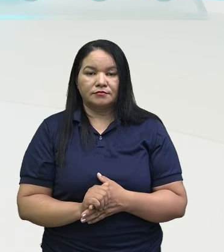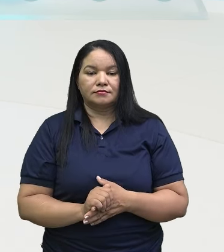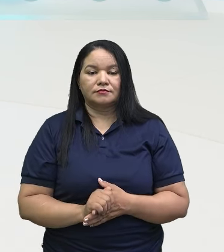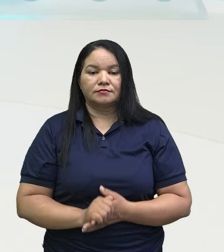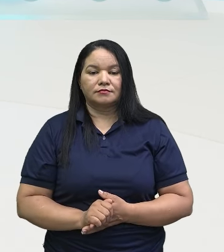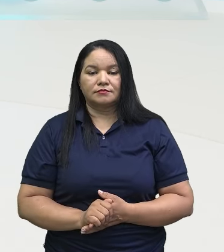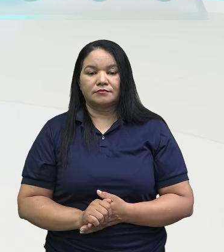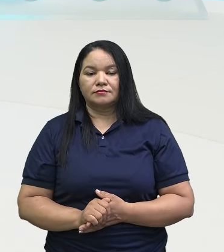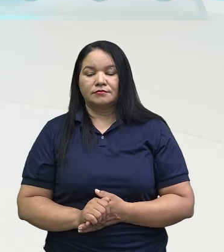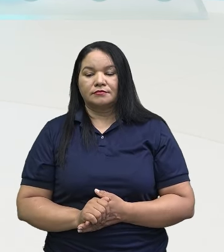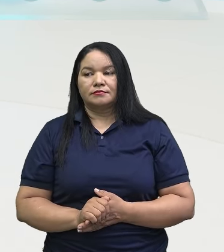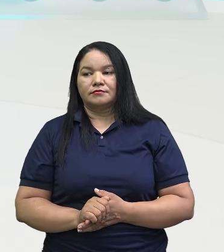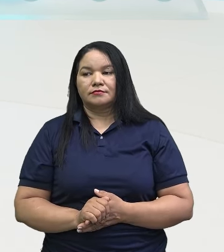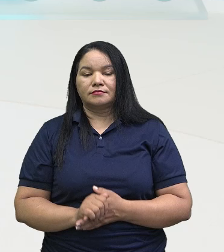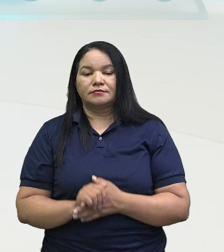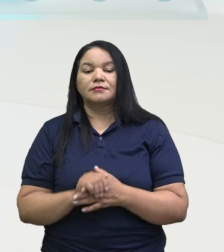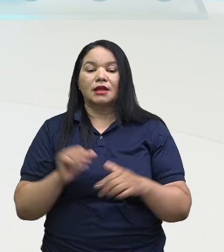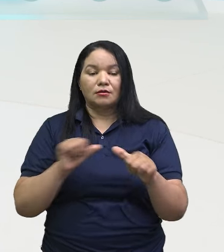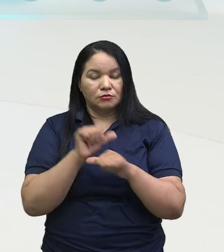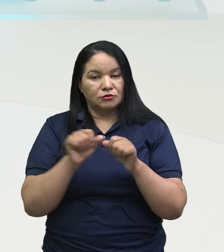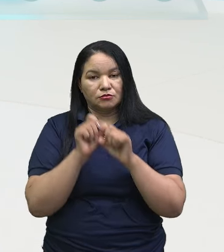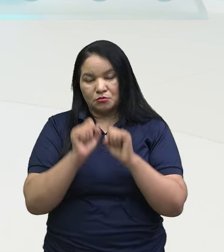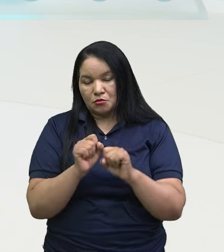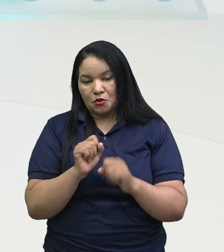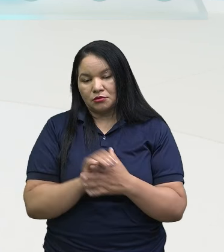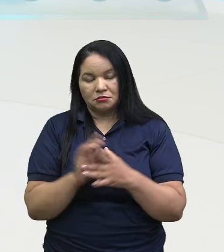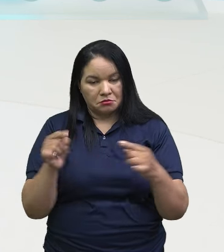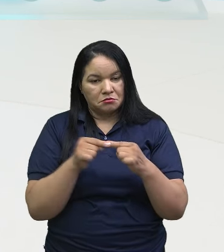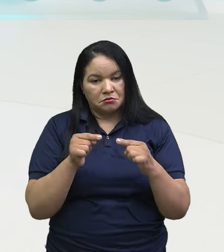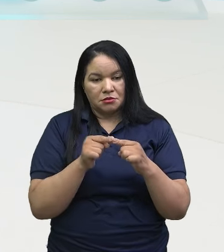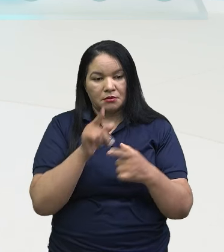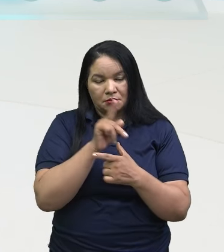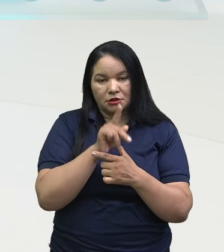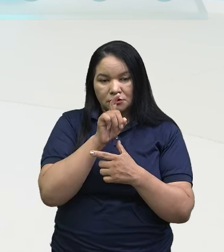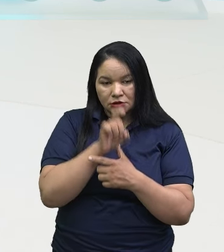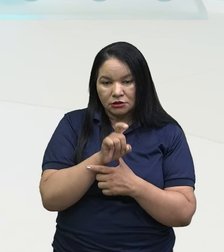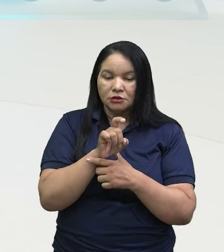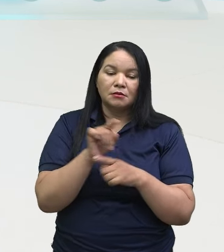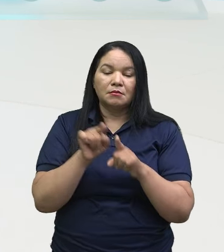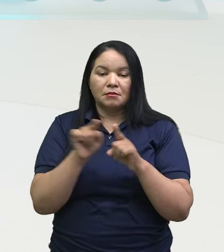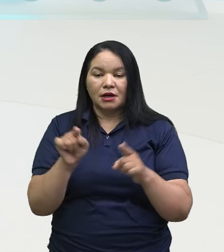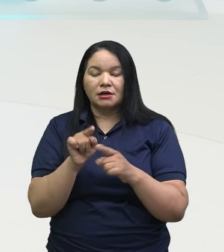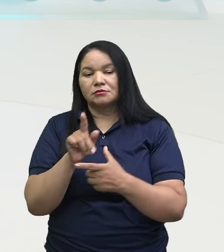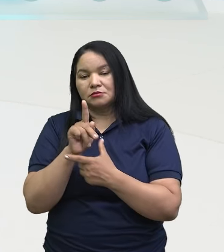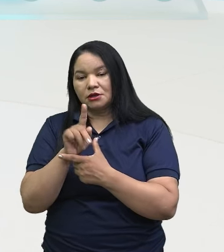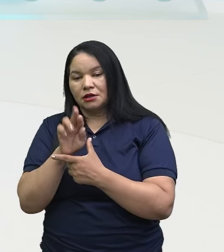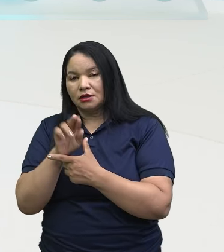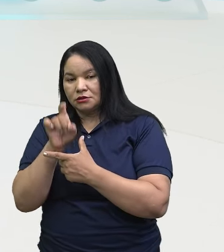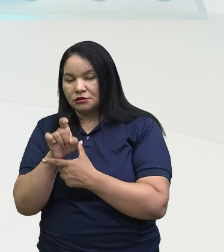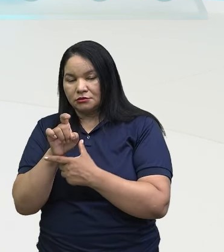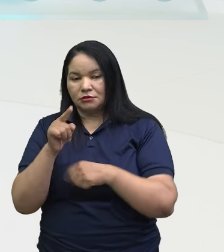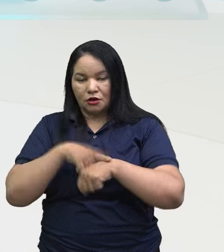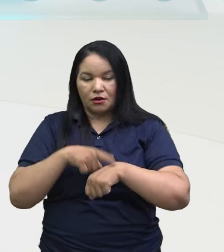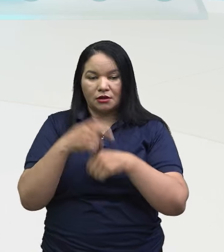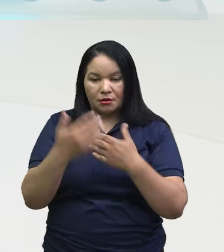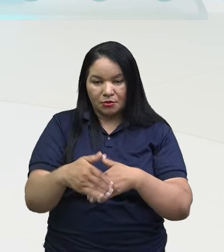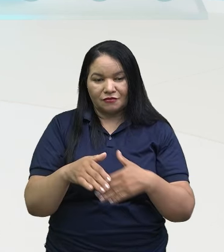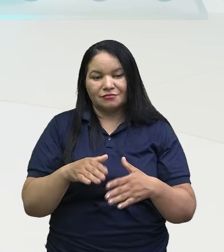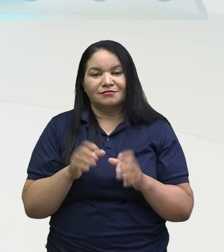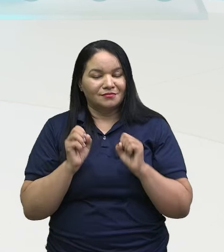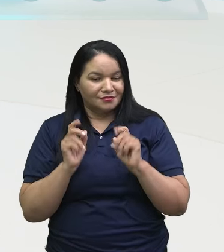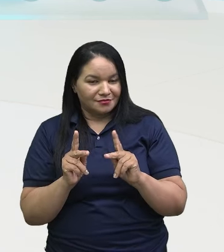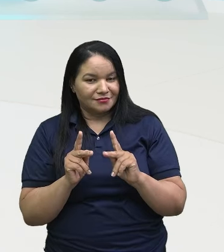como proparoxítonas, embora elas possam ser classificadas assim, mas na hora da prova a gente classifica como paroxítona,